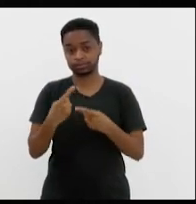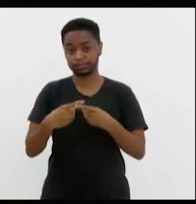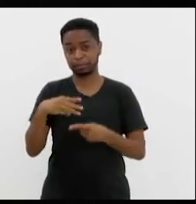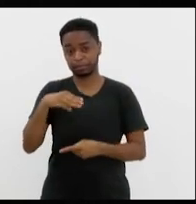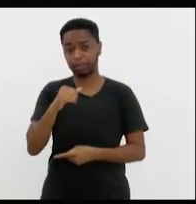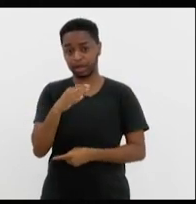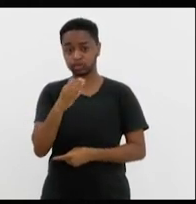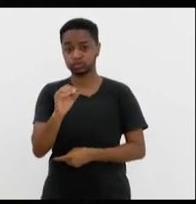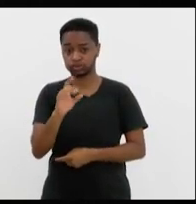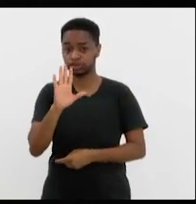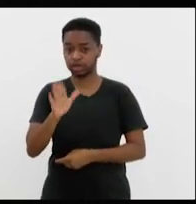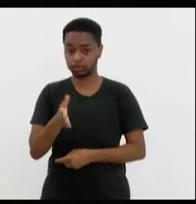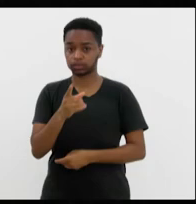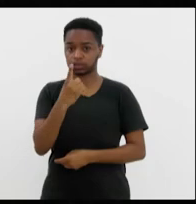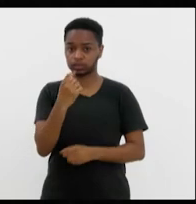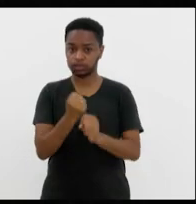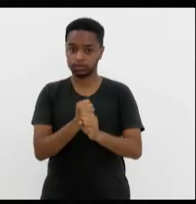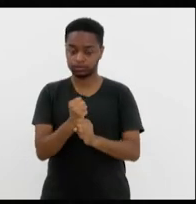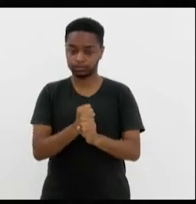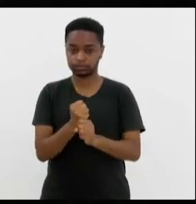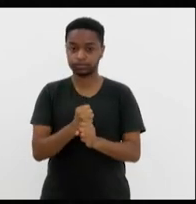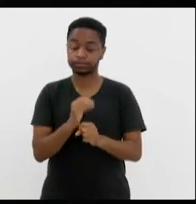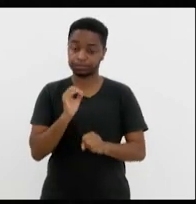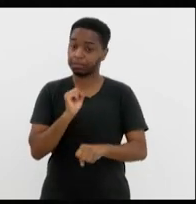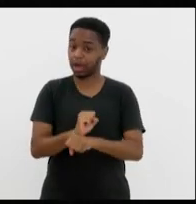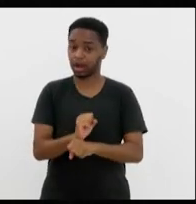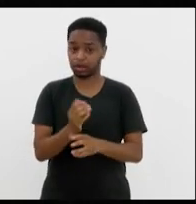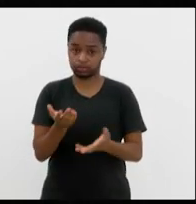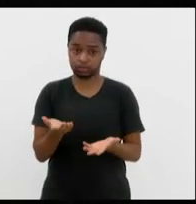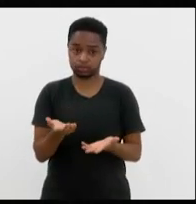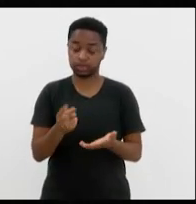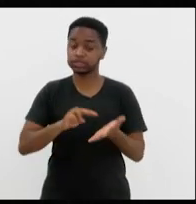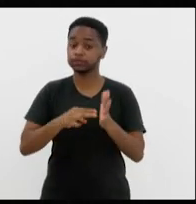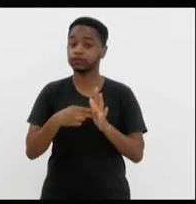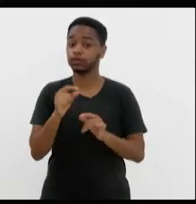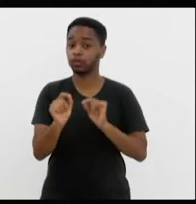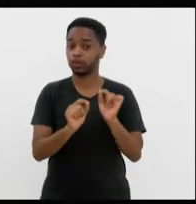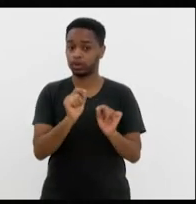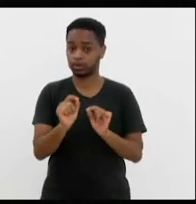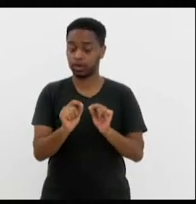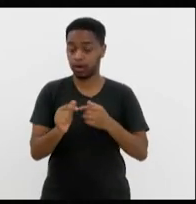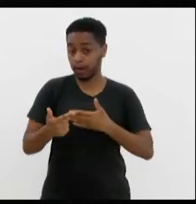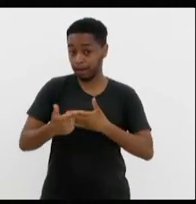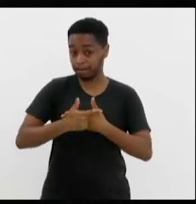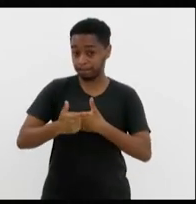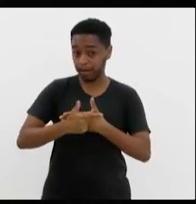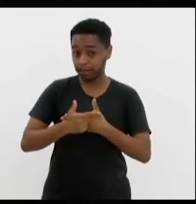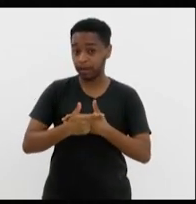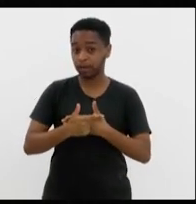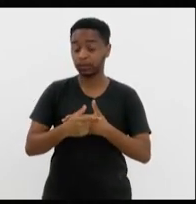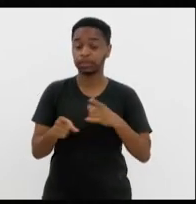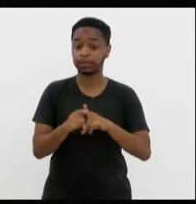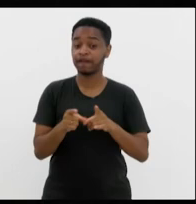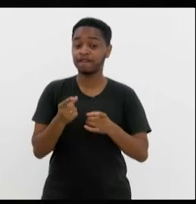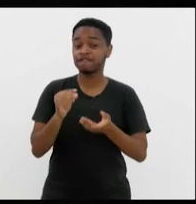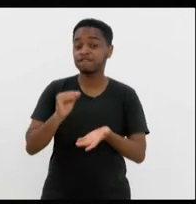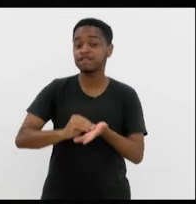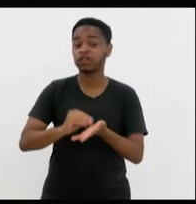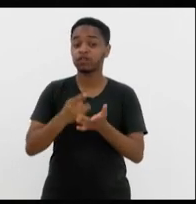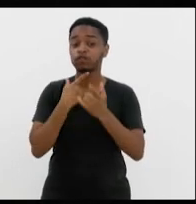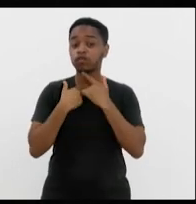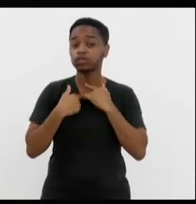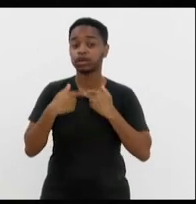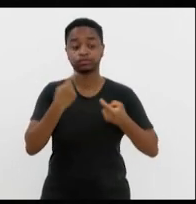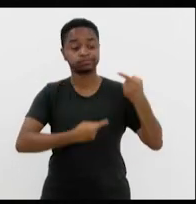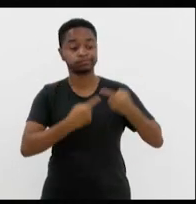já aniversário de um ano. Está parado. E o que isso sinaliza? Que o papel, a falta de vontade do governo de